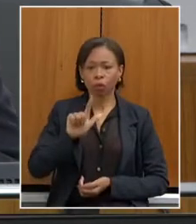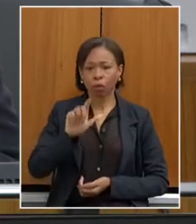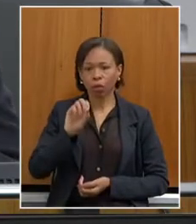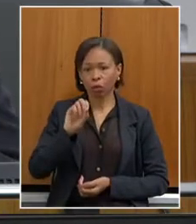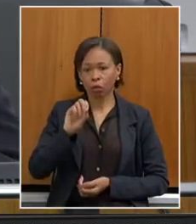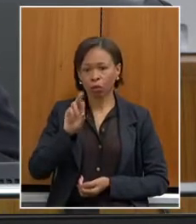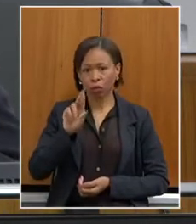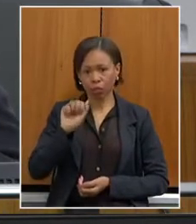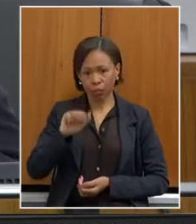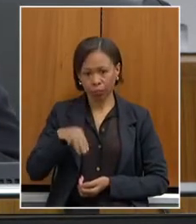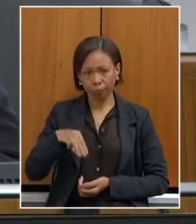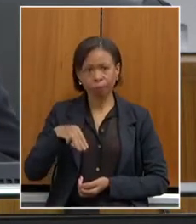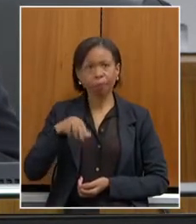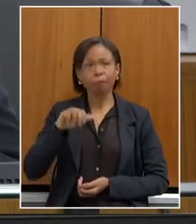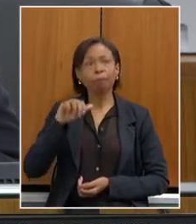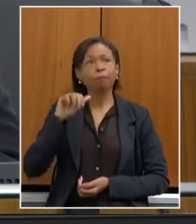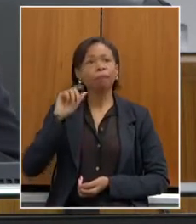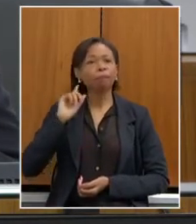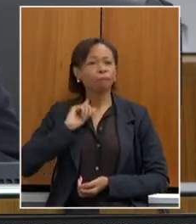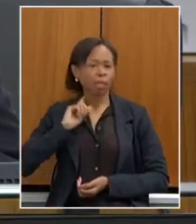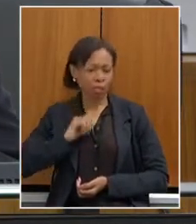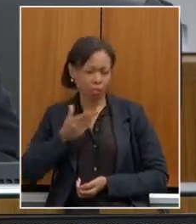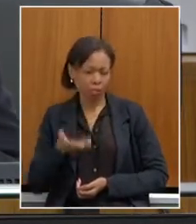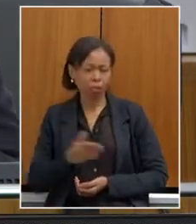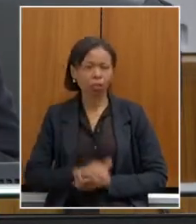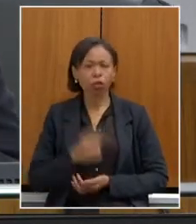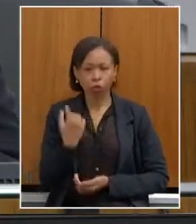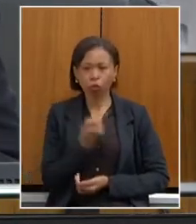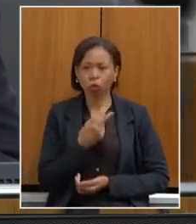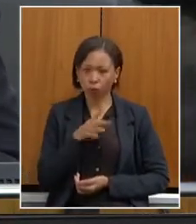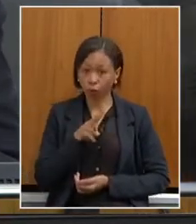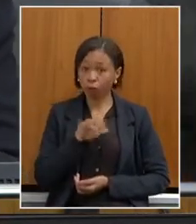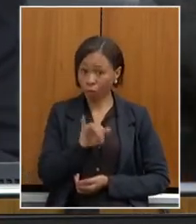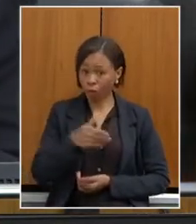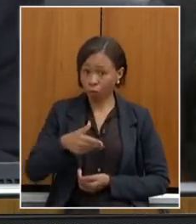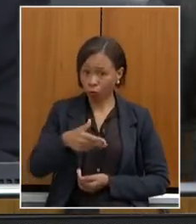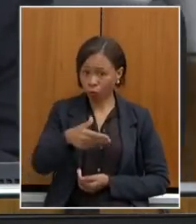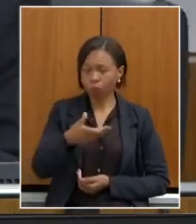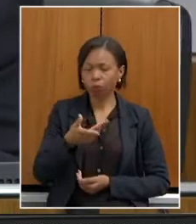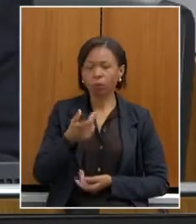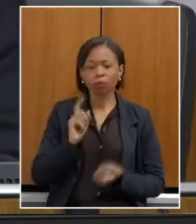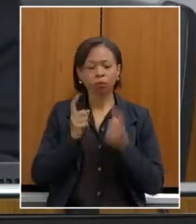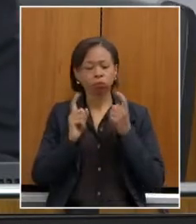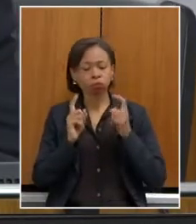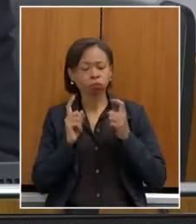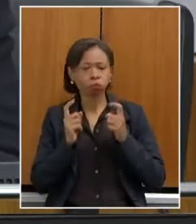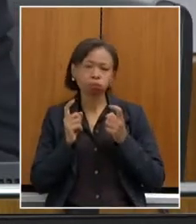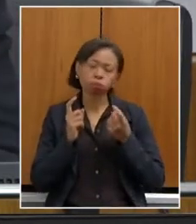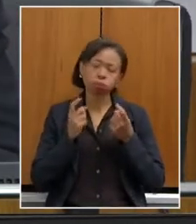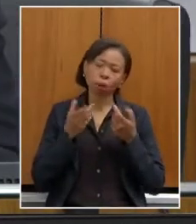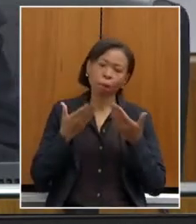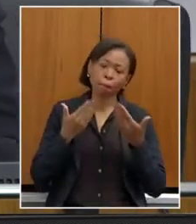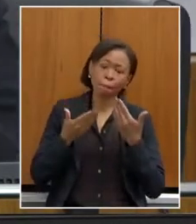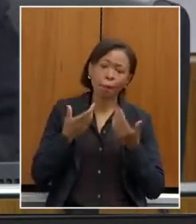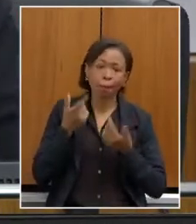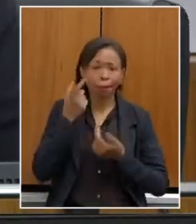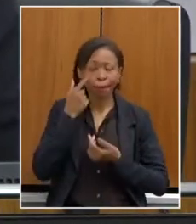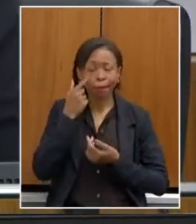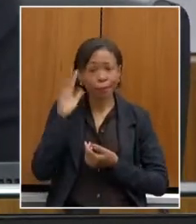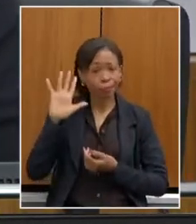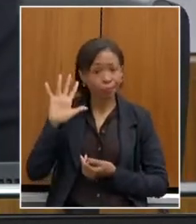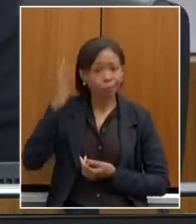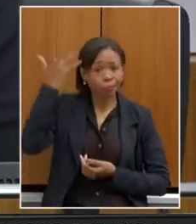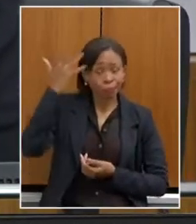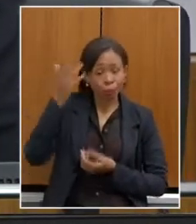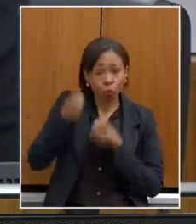discussão deputado dentro de uma reunião eu acho que vocês vão contribuir muito para a gente achar algumas saídas para que a gente